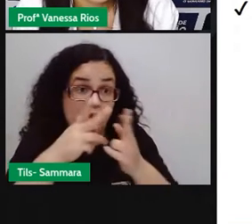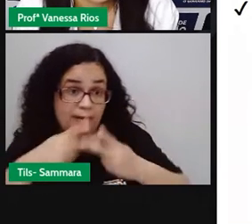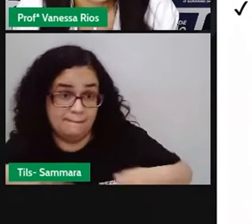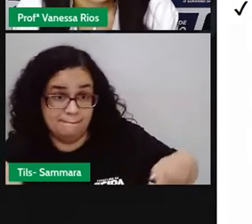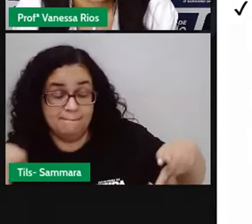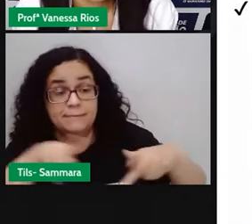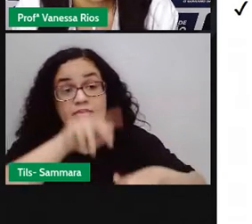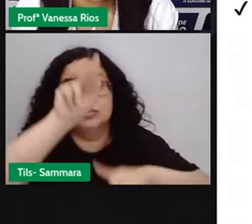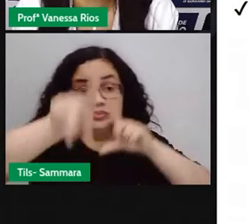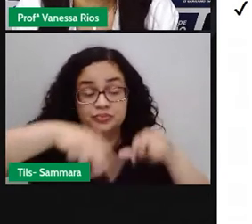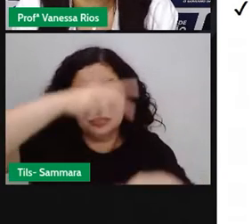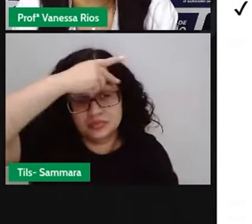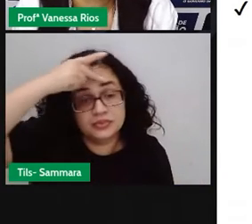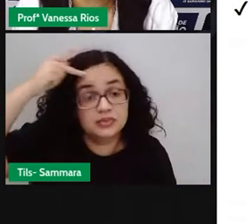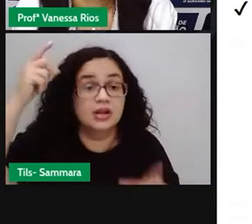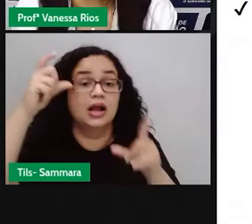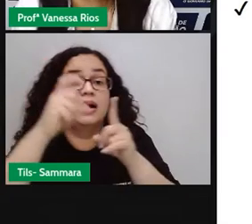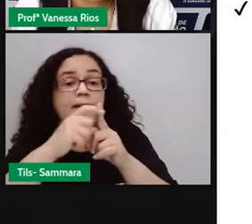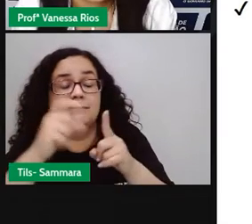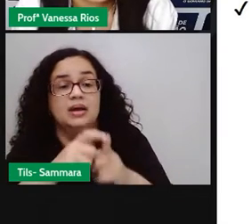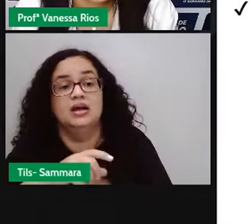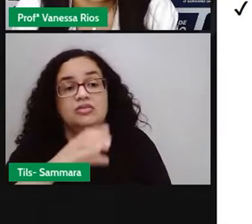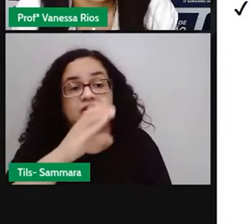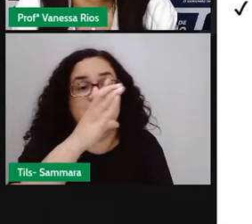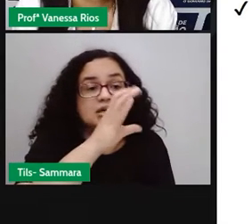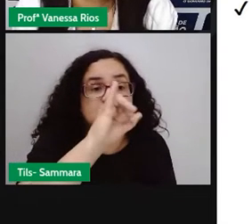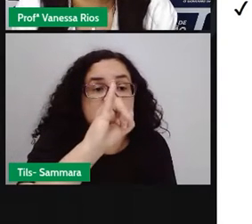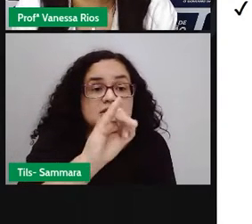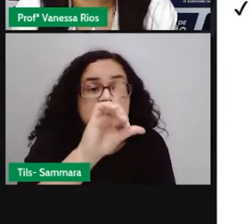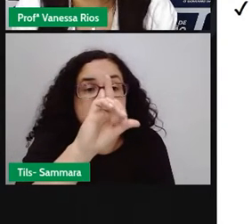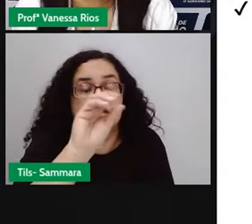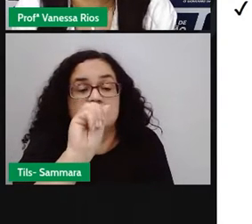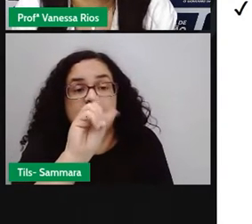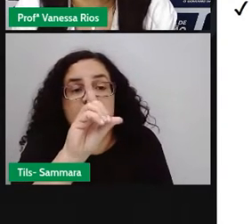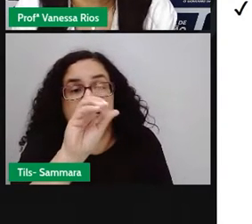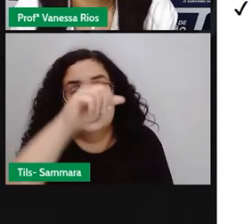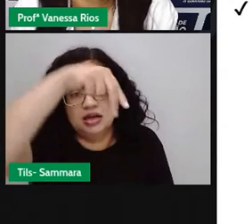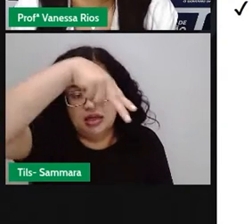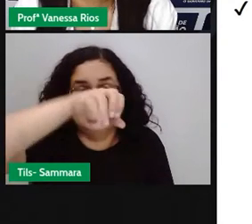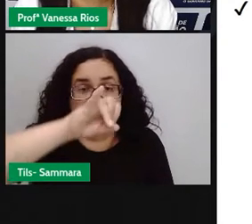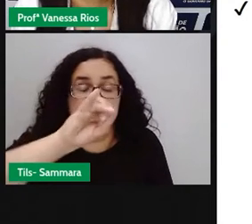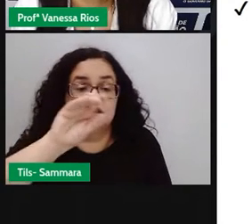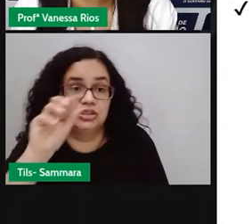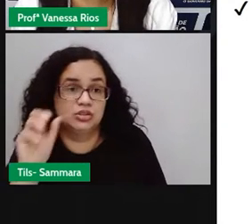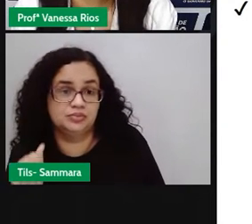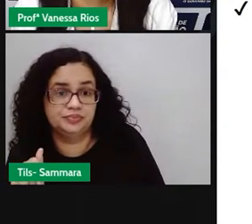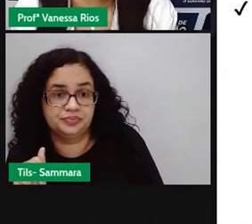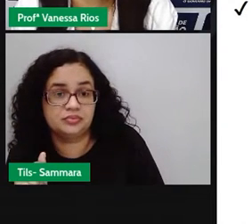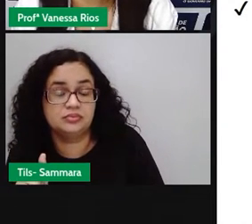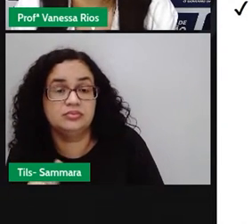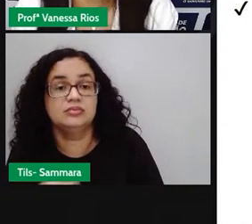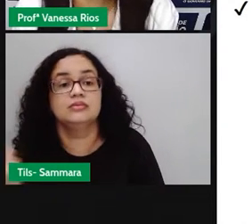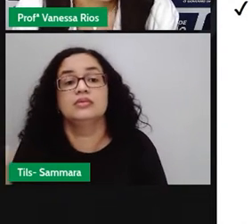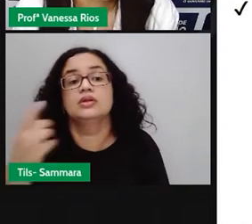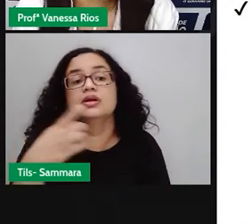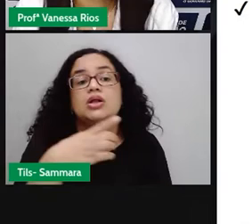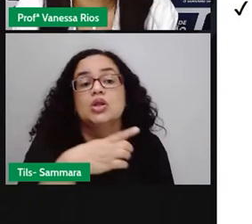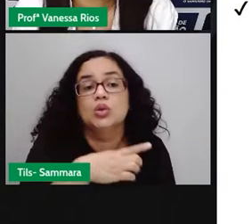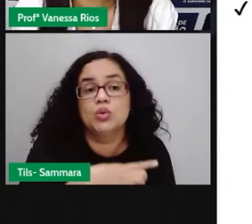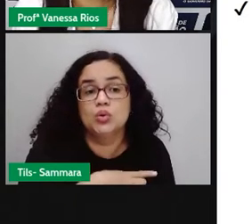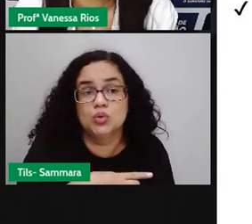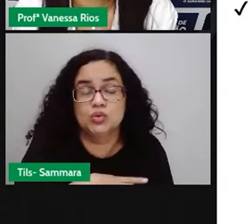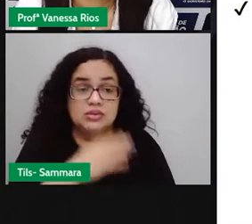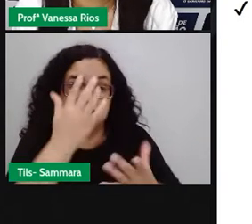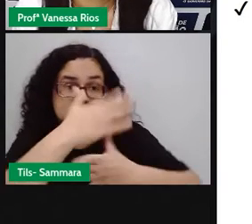das pessoas, é a palavra cidadania, que significa, em geral, a condição daquele que toma parte